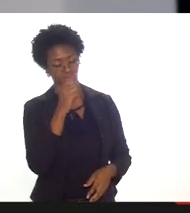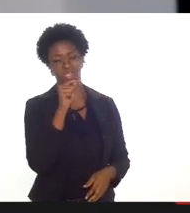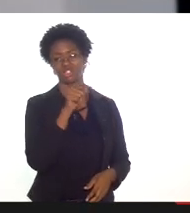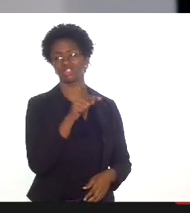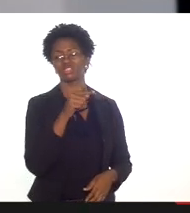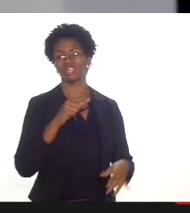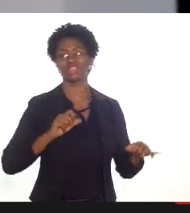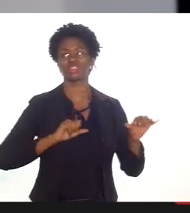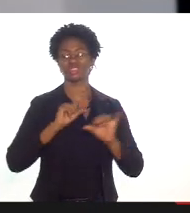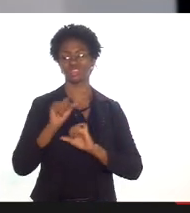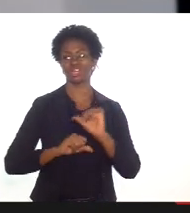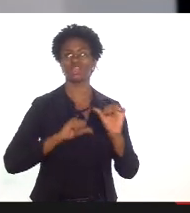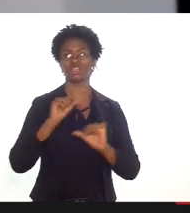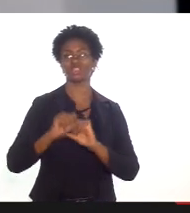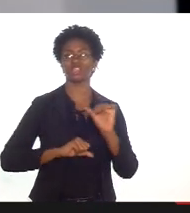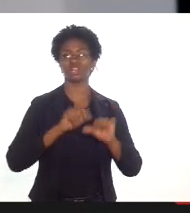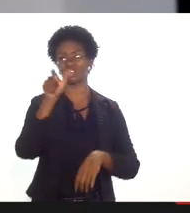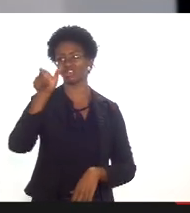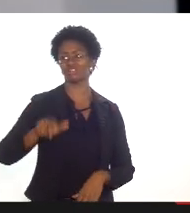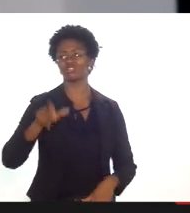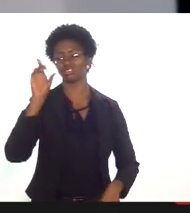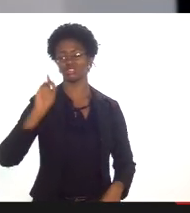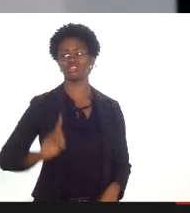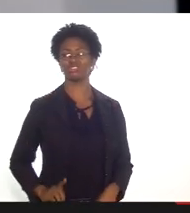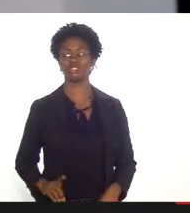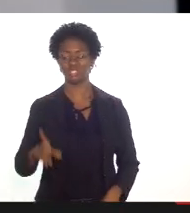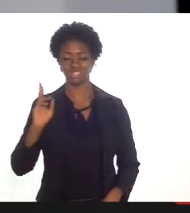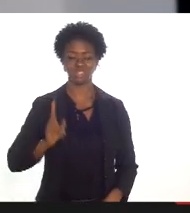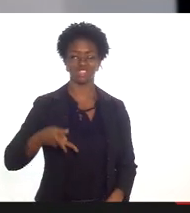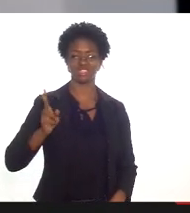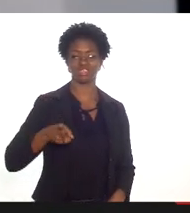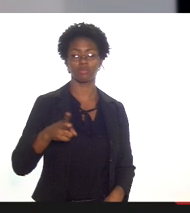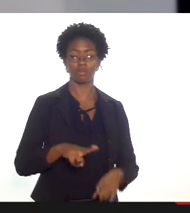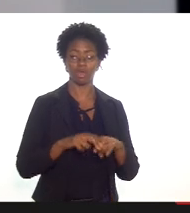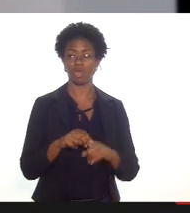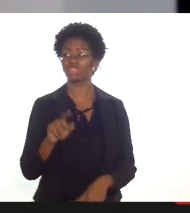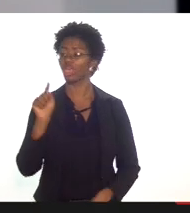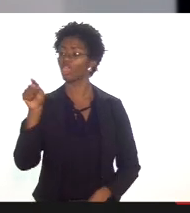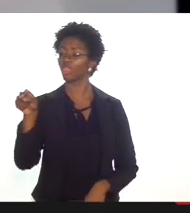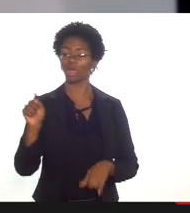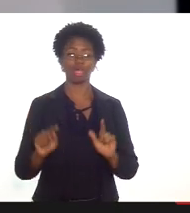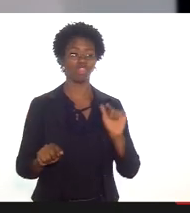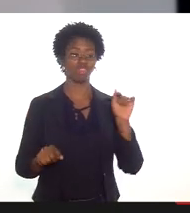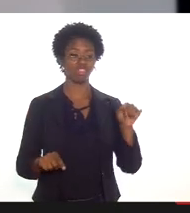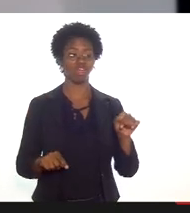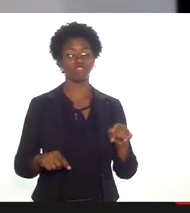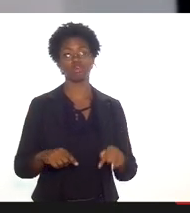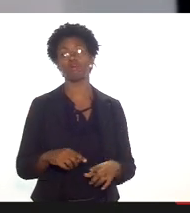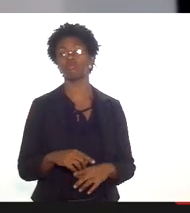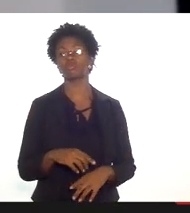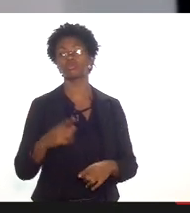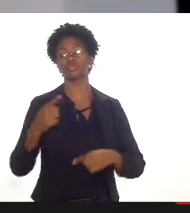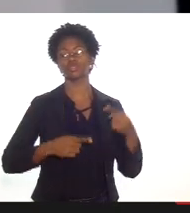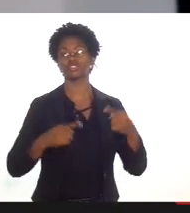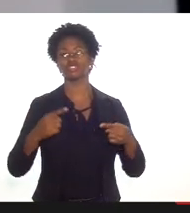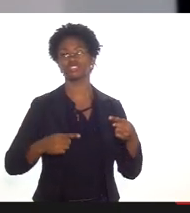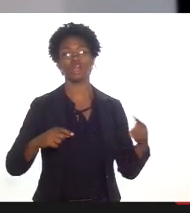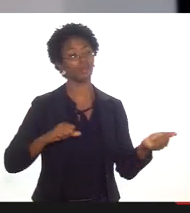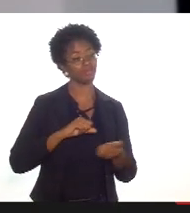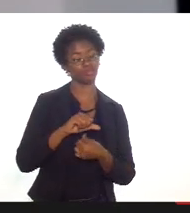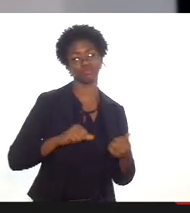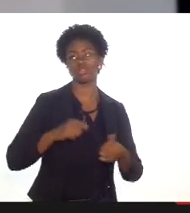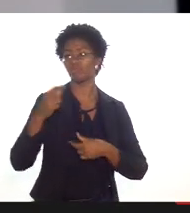de diretores permanentemente por indicação política do governo, muda ministério, e lá vai